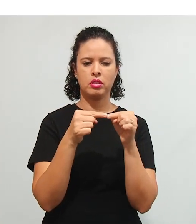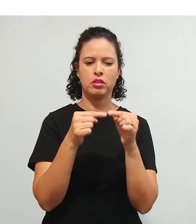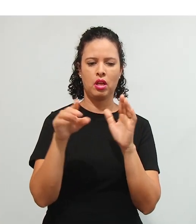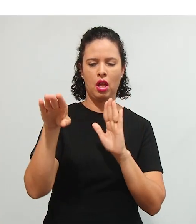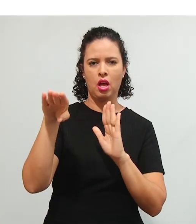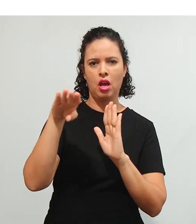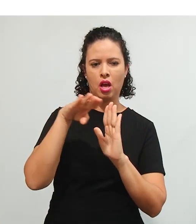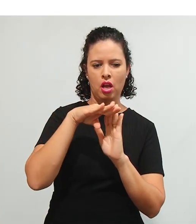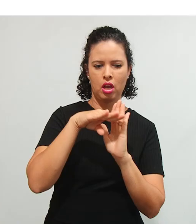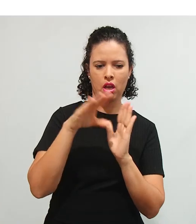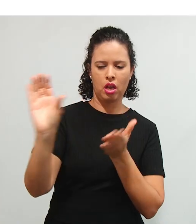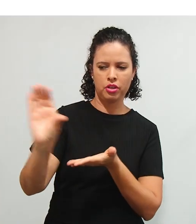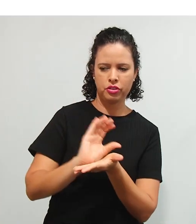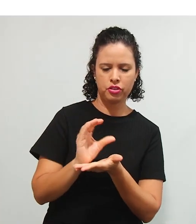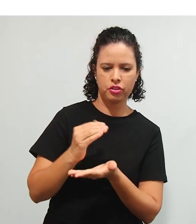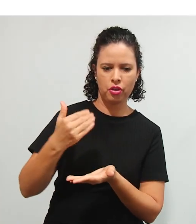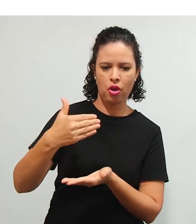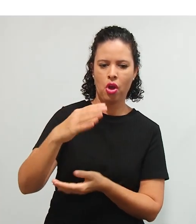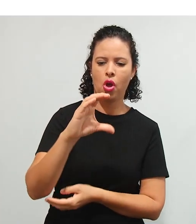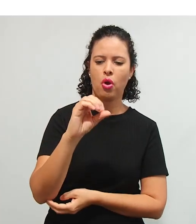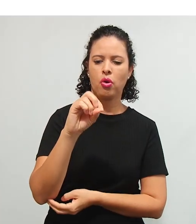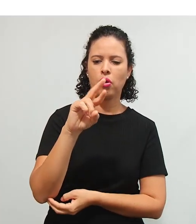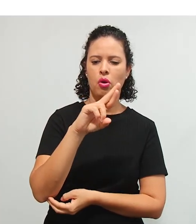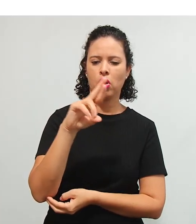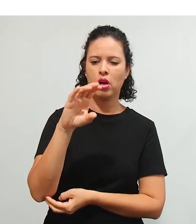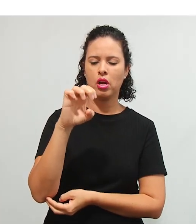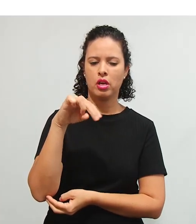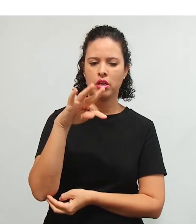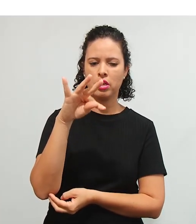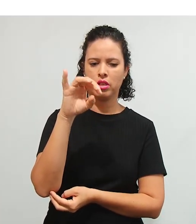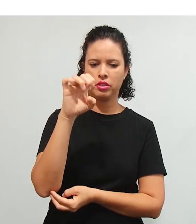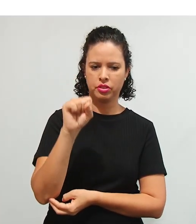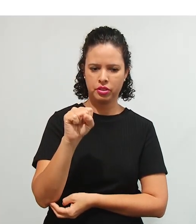certo? Receitas correntes